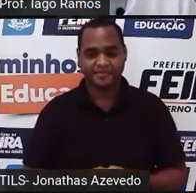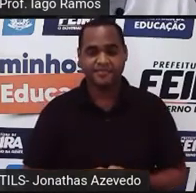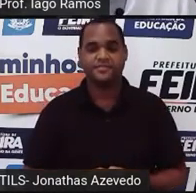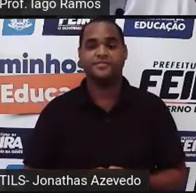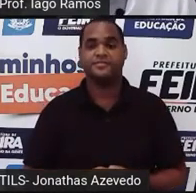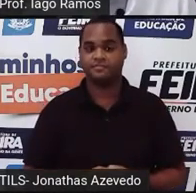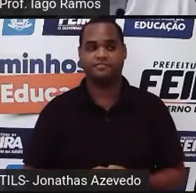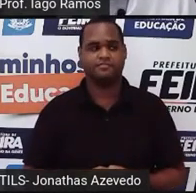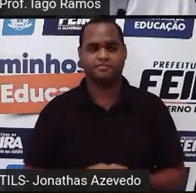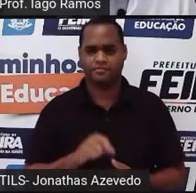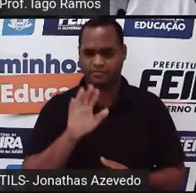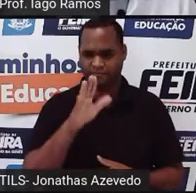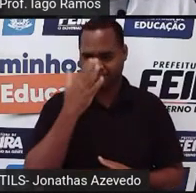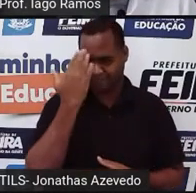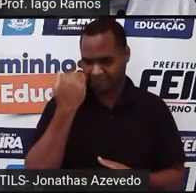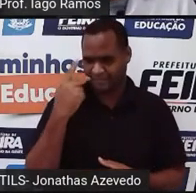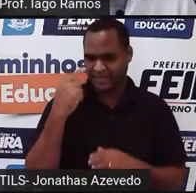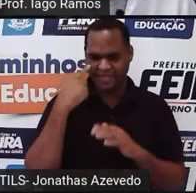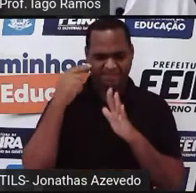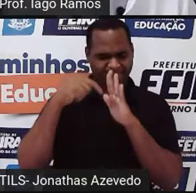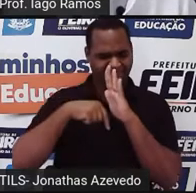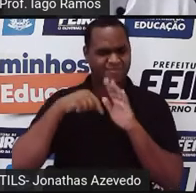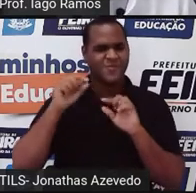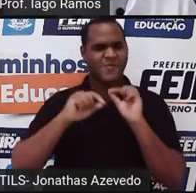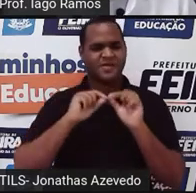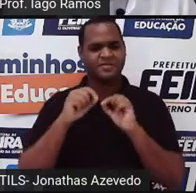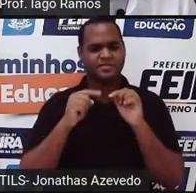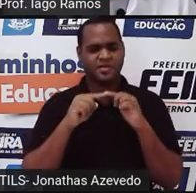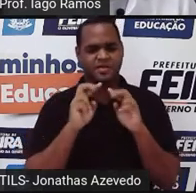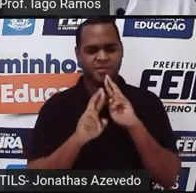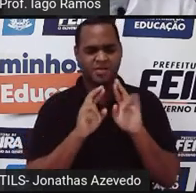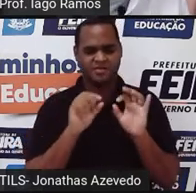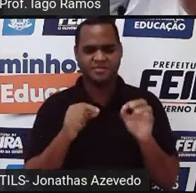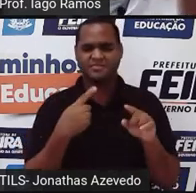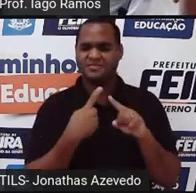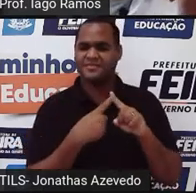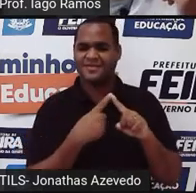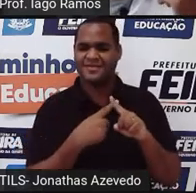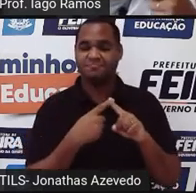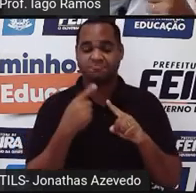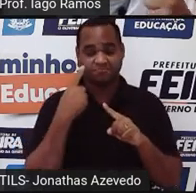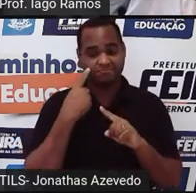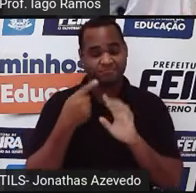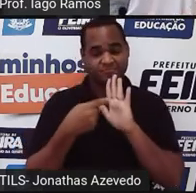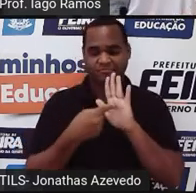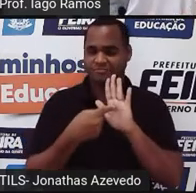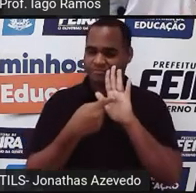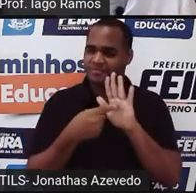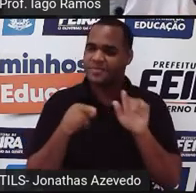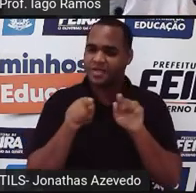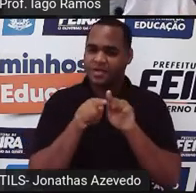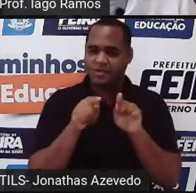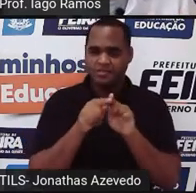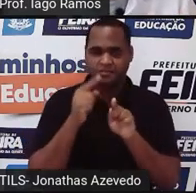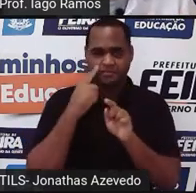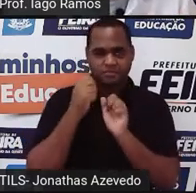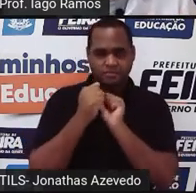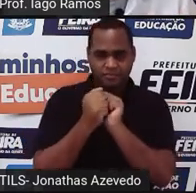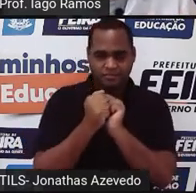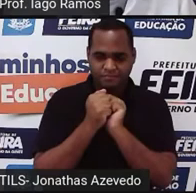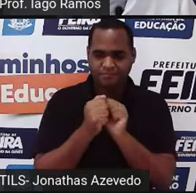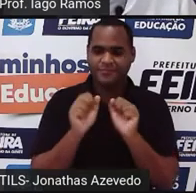aves mas eu sei que você deve estar se perguntando porquê que o resultado é esse Então vem aqui porque a gente vai conseguir isso